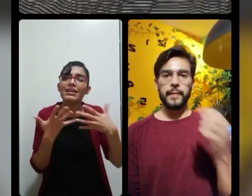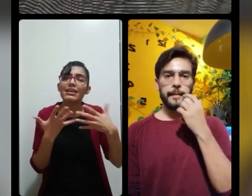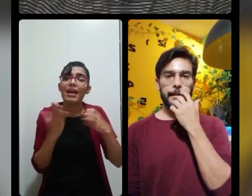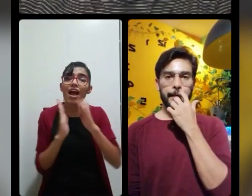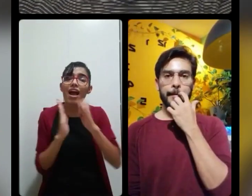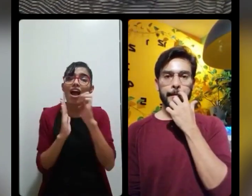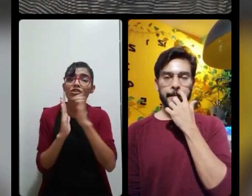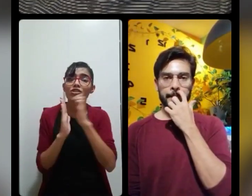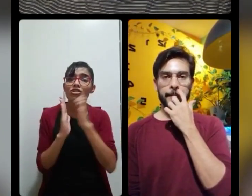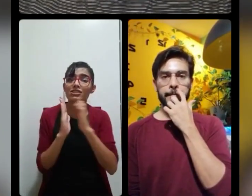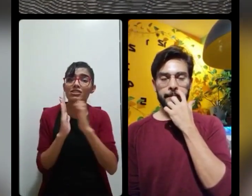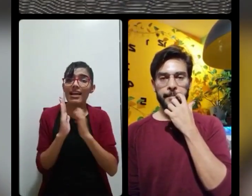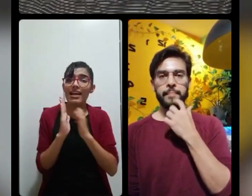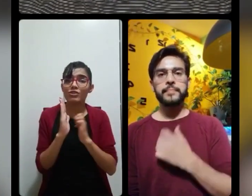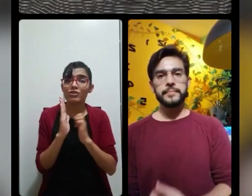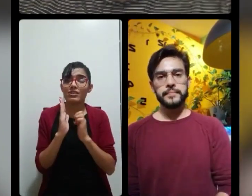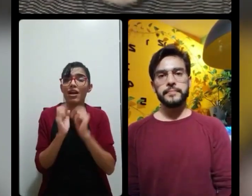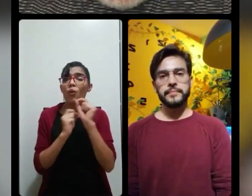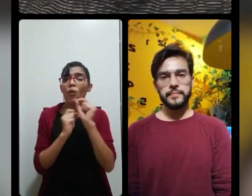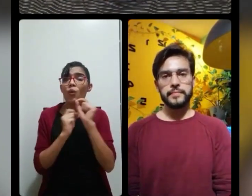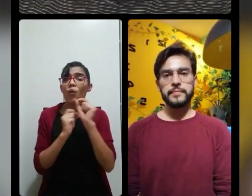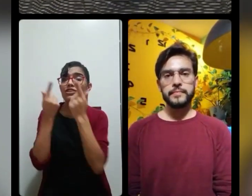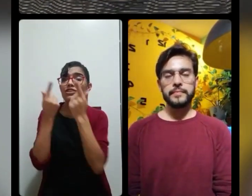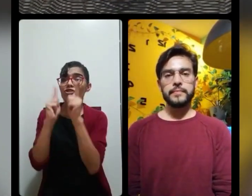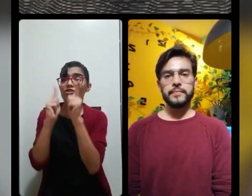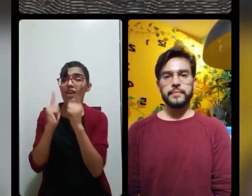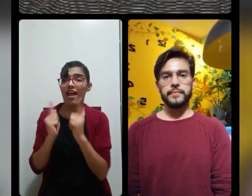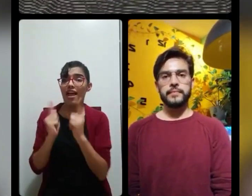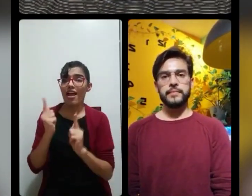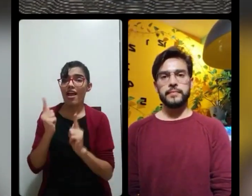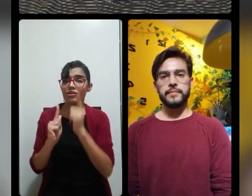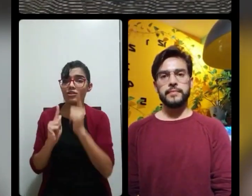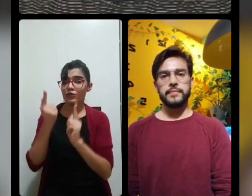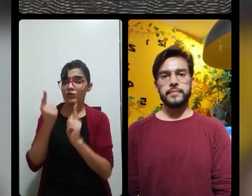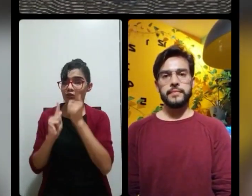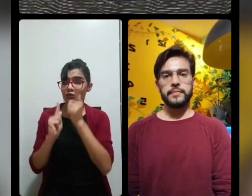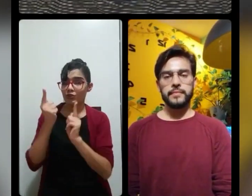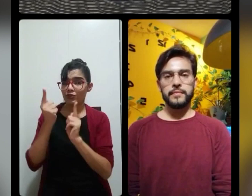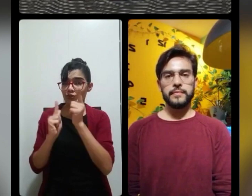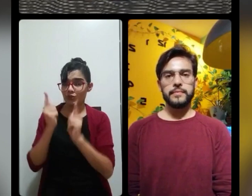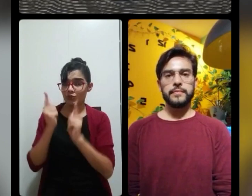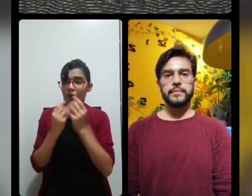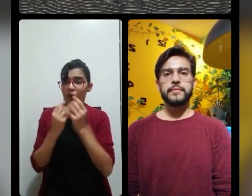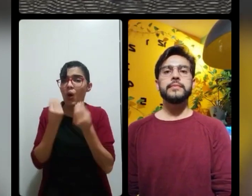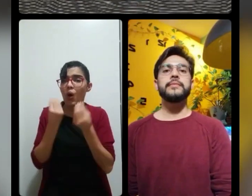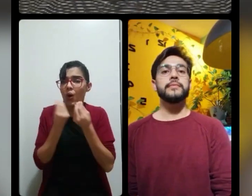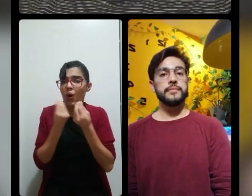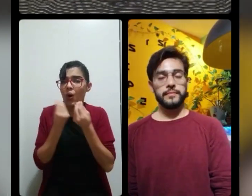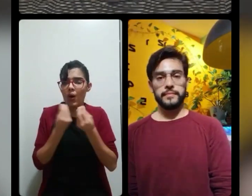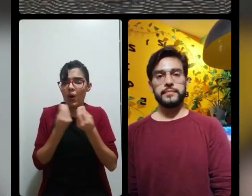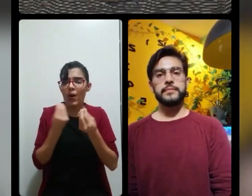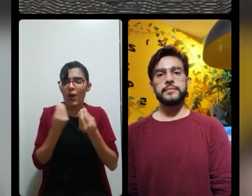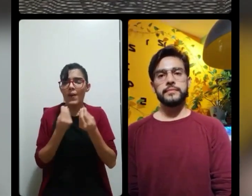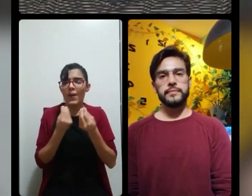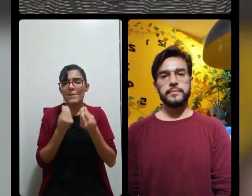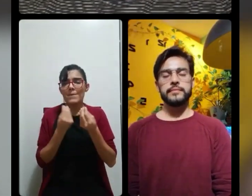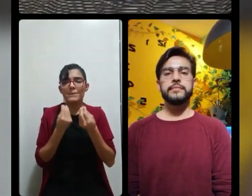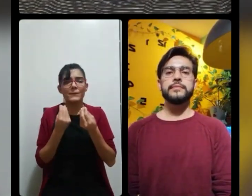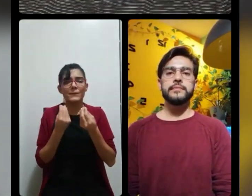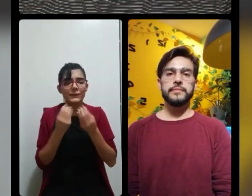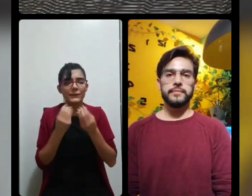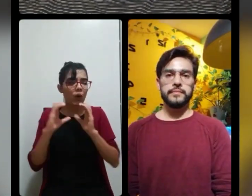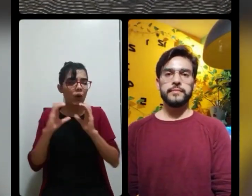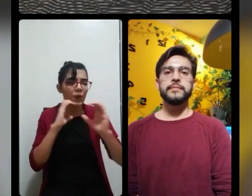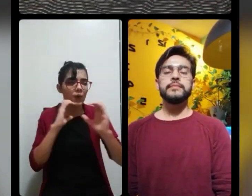reforça, que dá tensão, né? Que estabelece firmemente a comunicação entre dois polos ou mais de